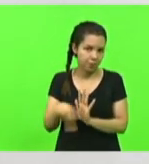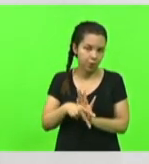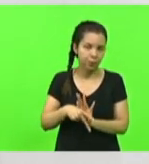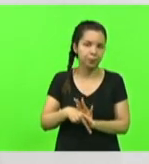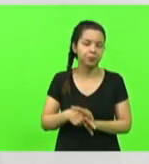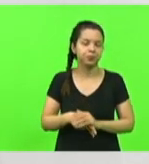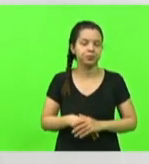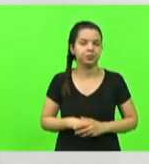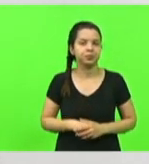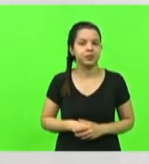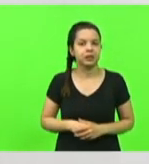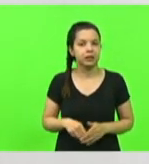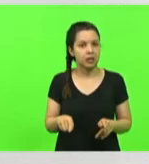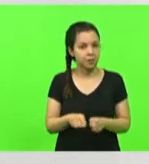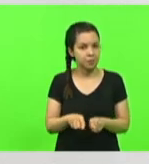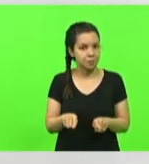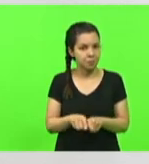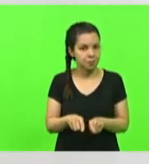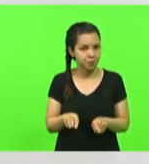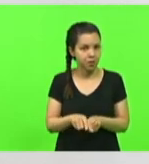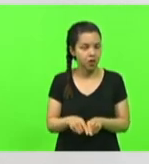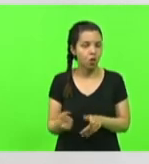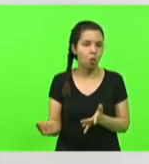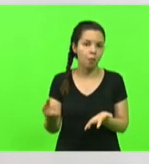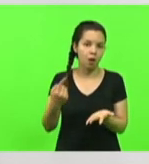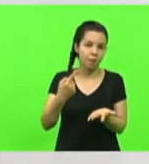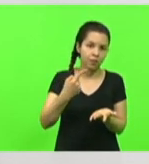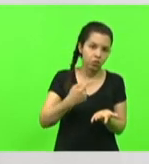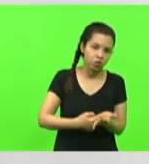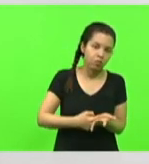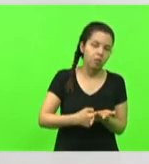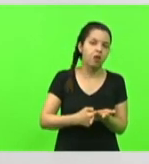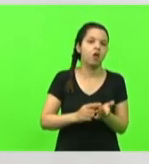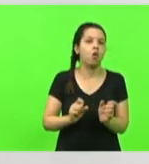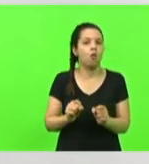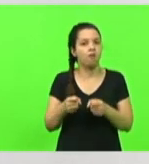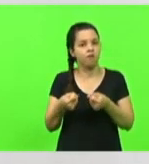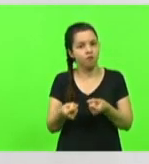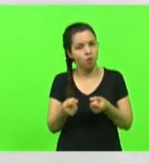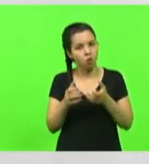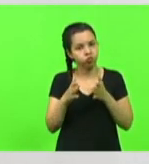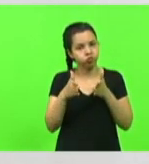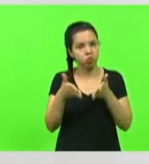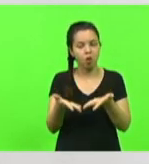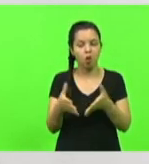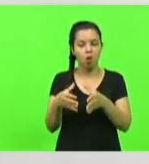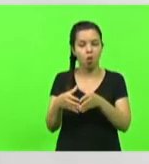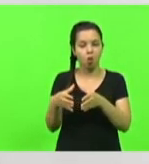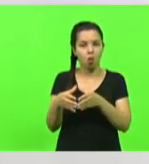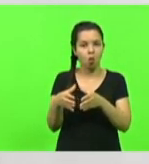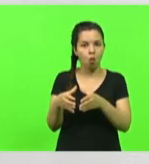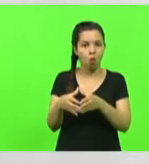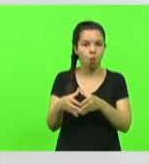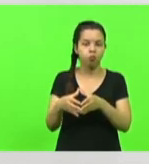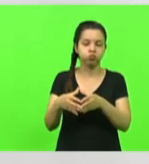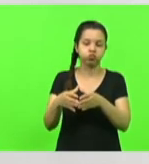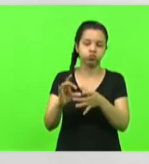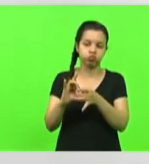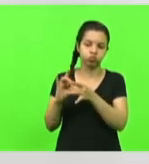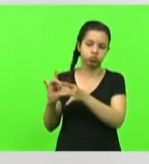compreensão por parte da coletividade, dos serviços prestados pelas lojas